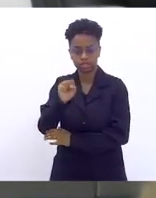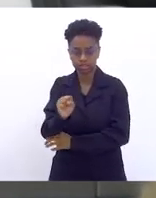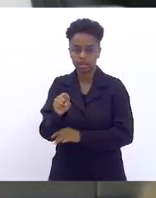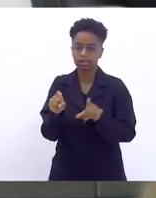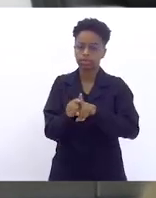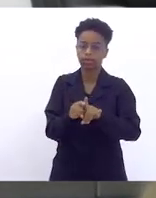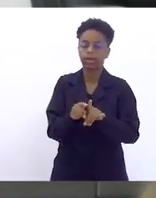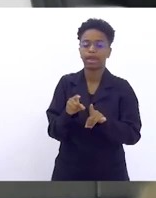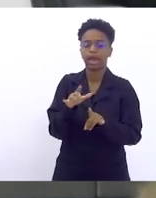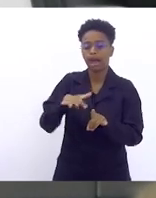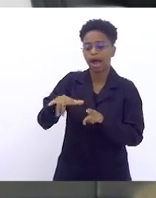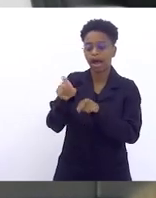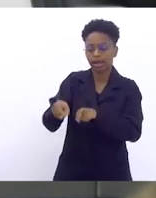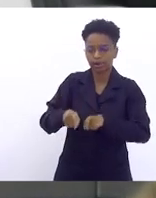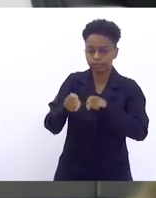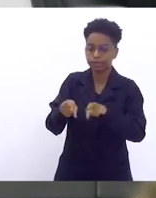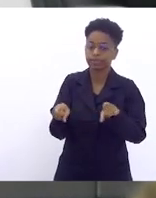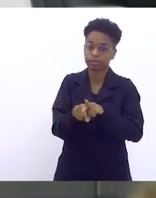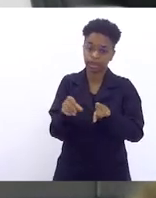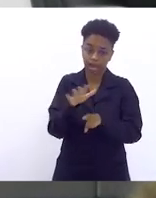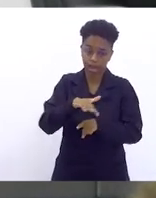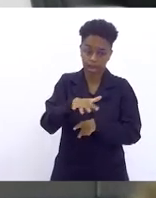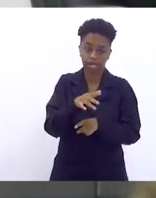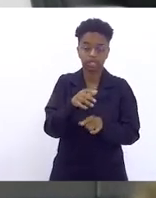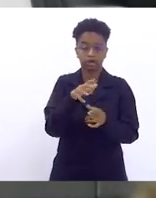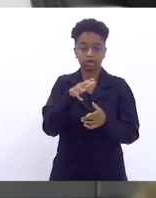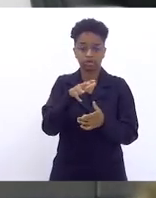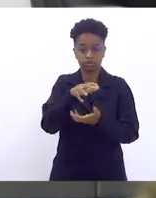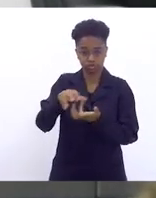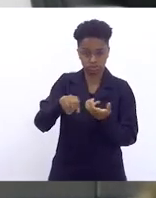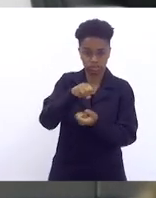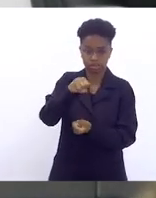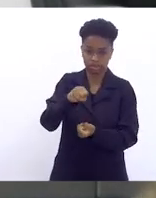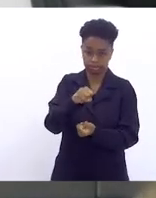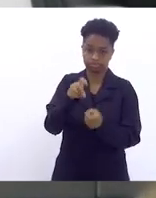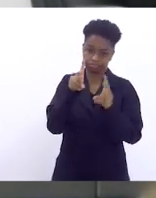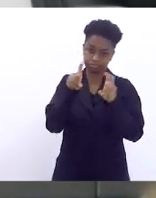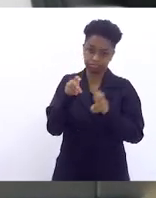o mercado de ativo sustentáveis quando a gente fala de biodiversidade